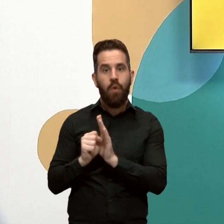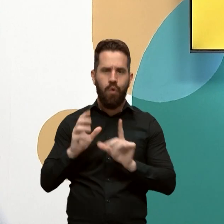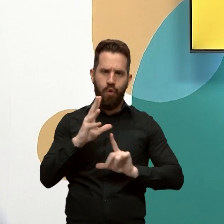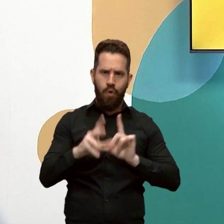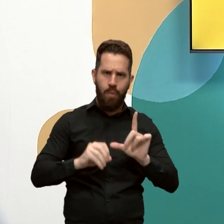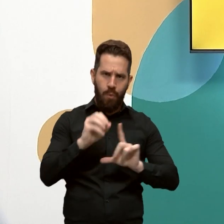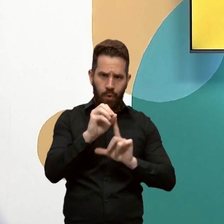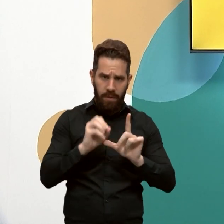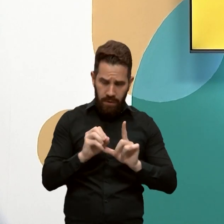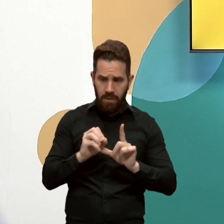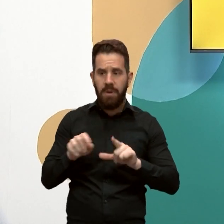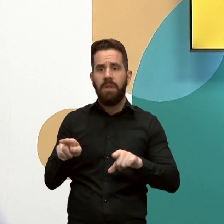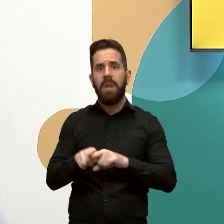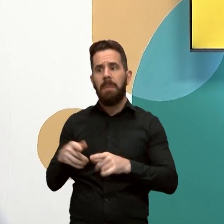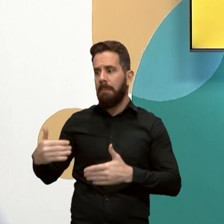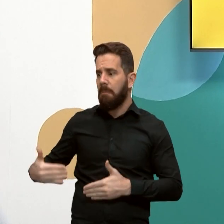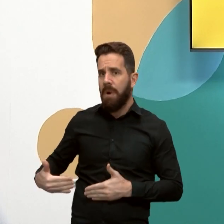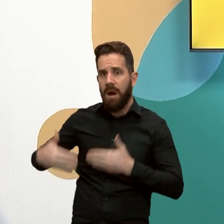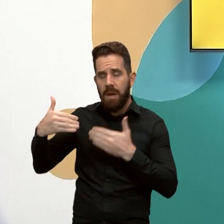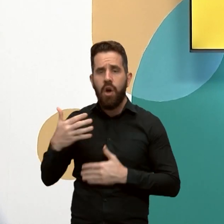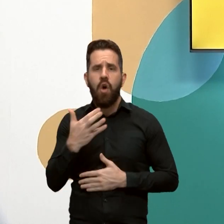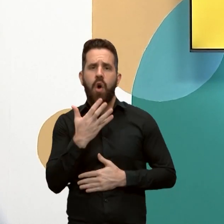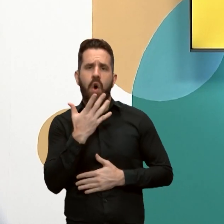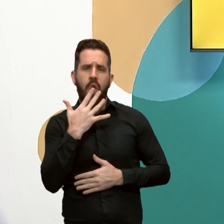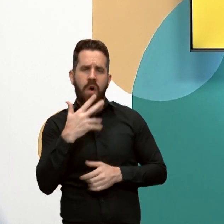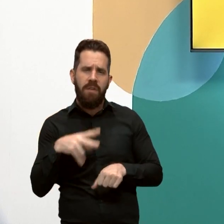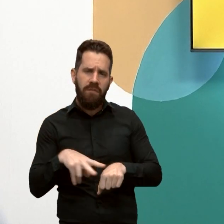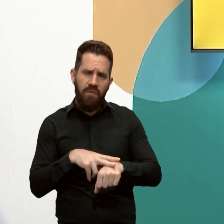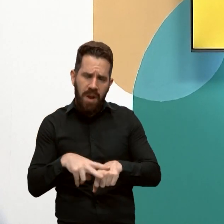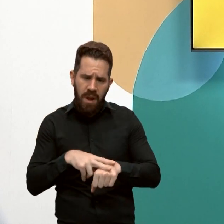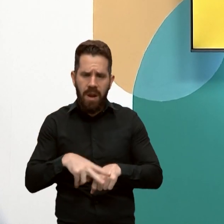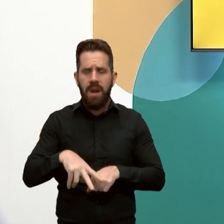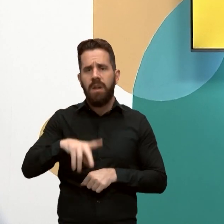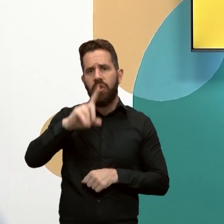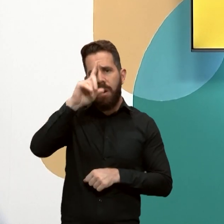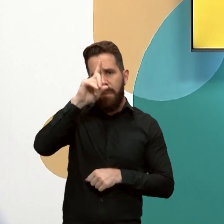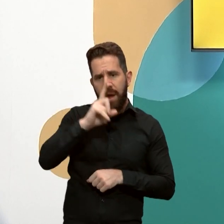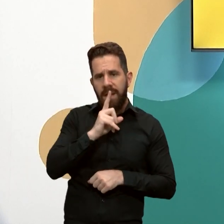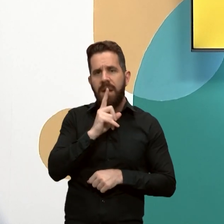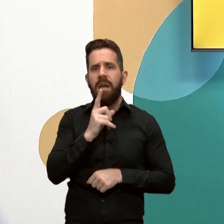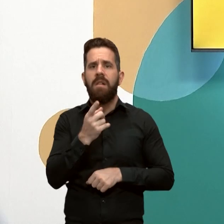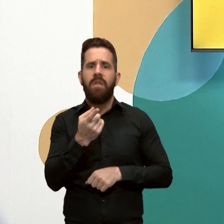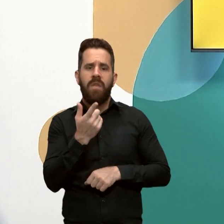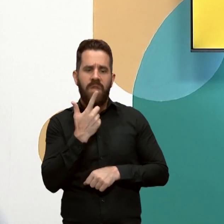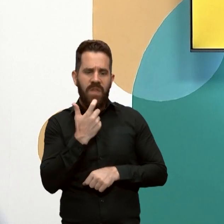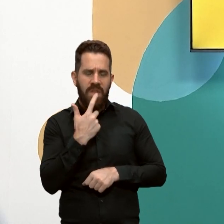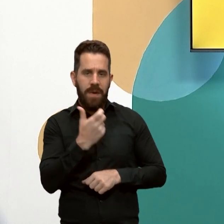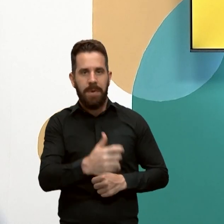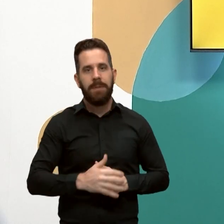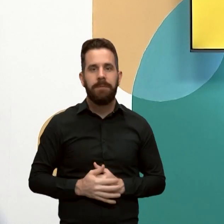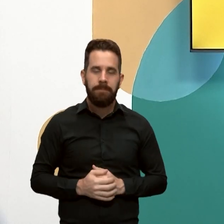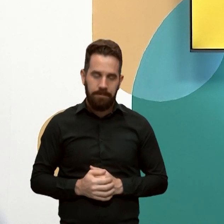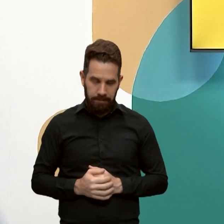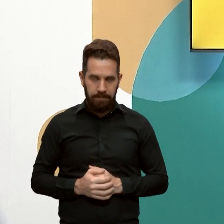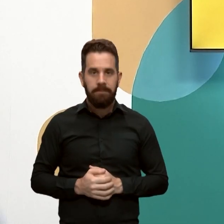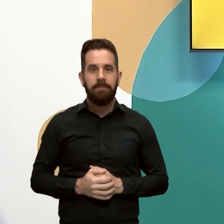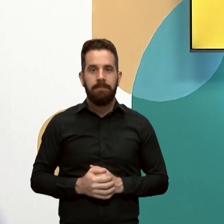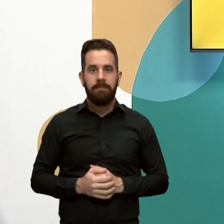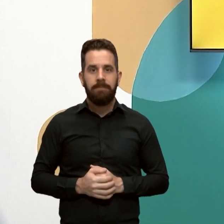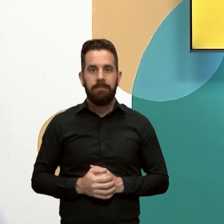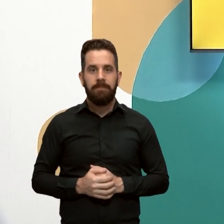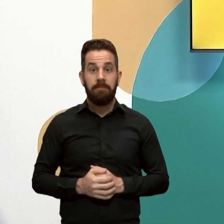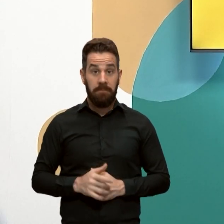também uma parede nas cores verde, amarelo, vermelha. E nós contamos com